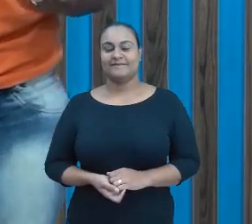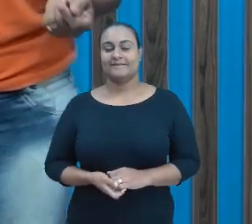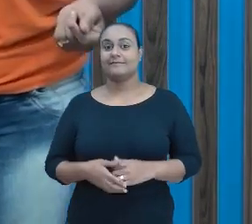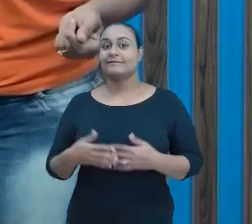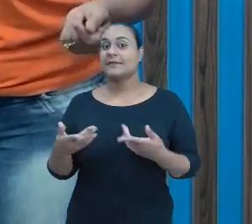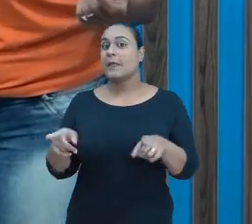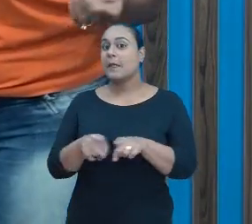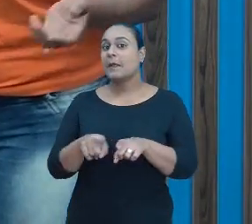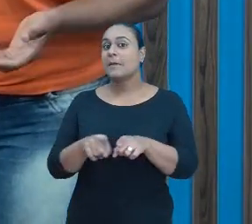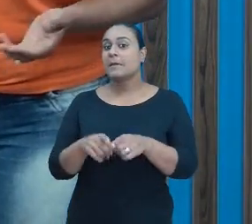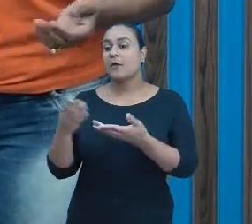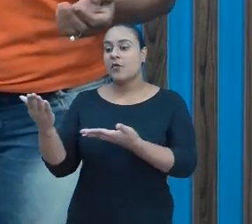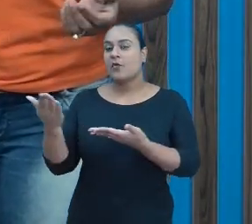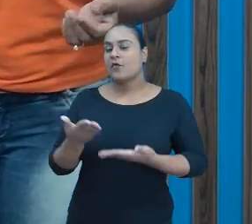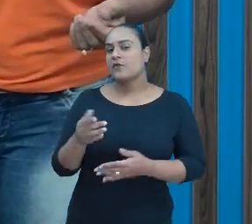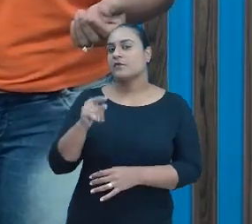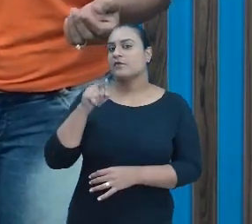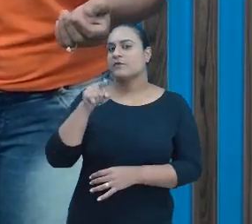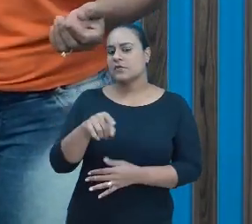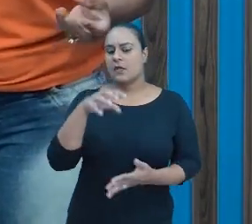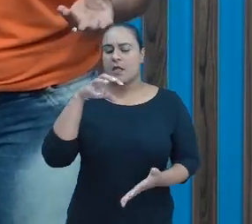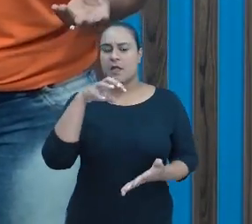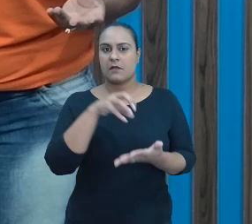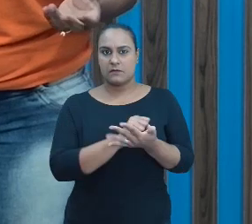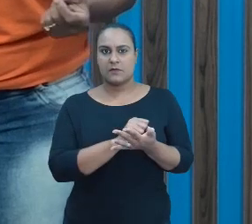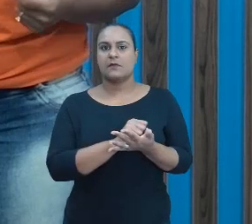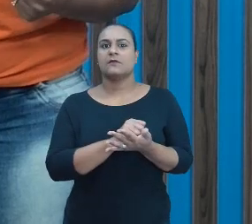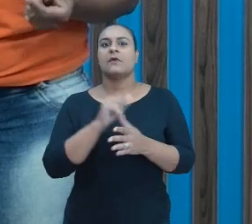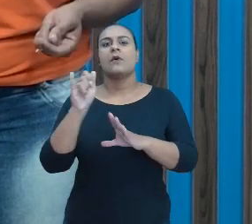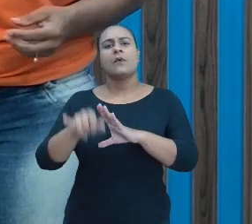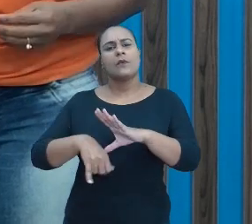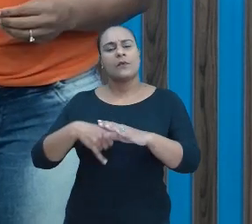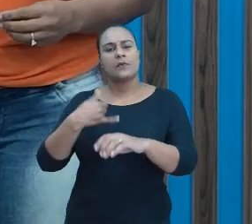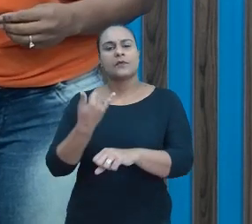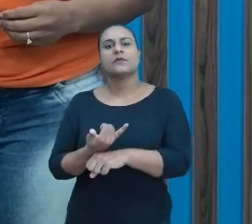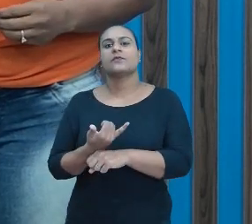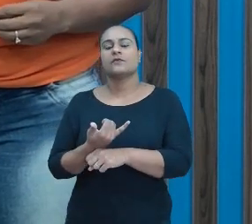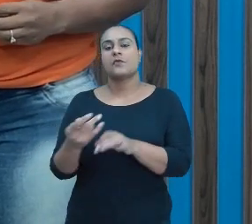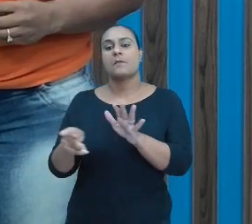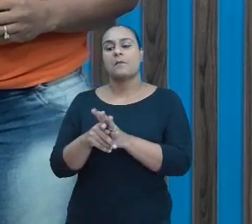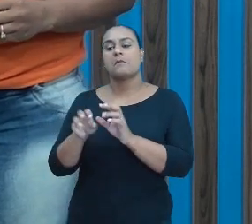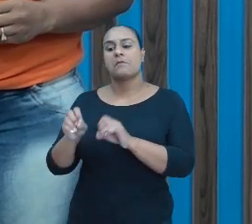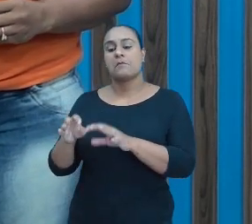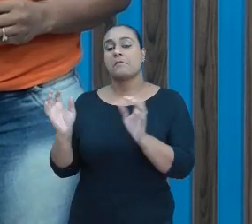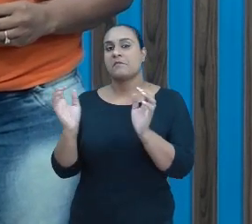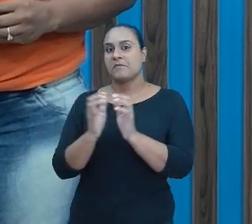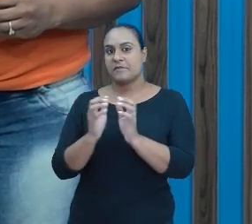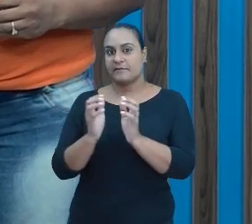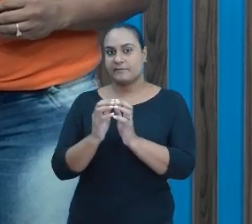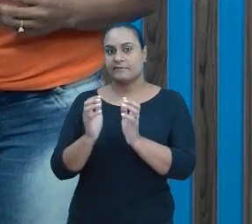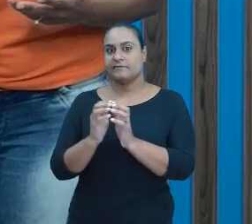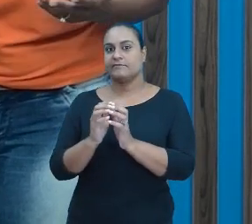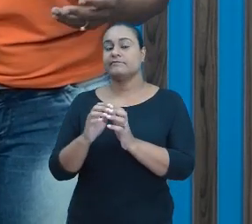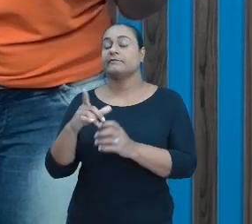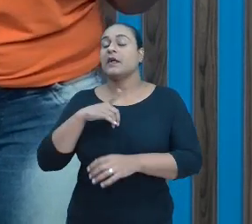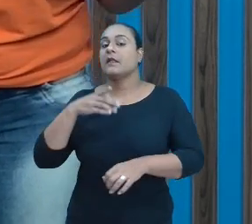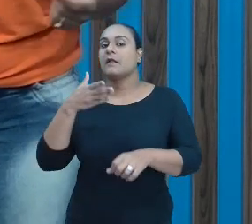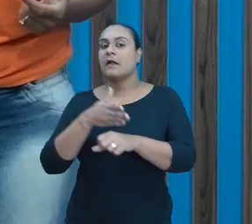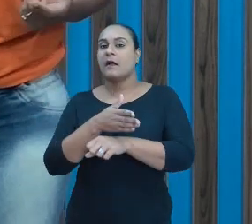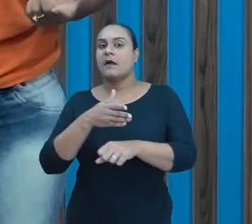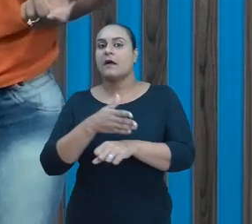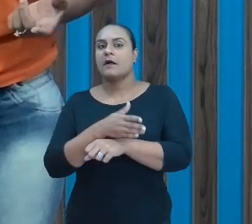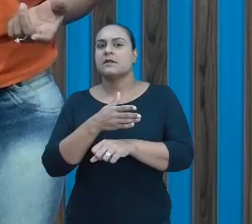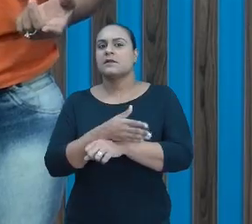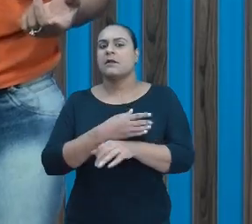Também convido você, inscreva-se no canal do Educa Recife, no YouTube, para ter acesso às